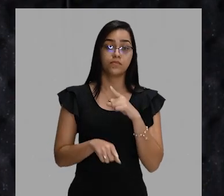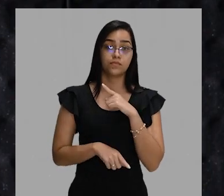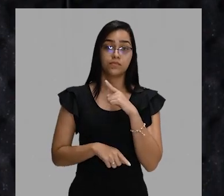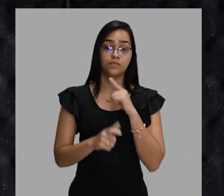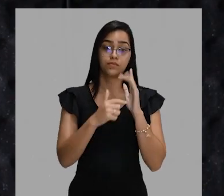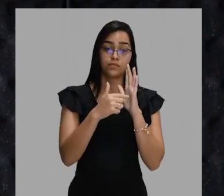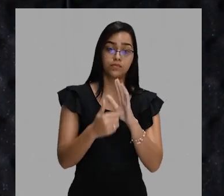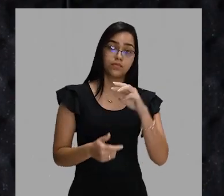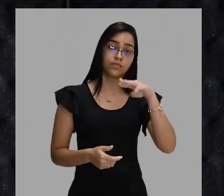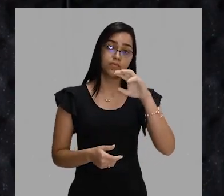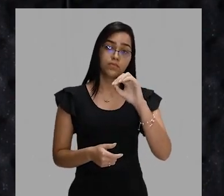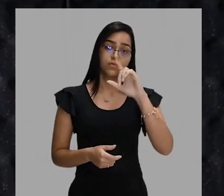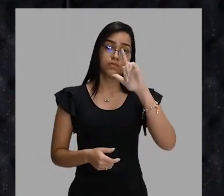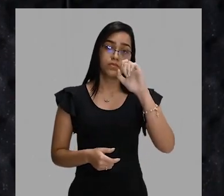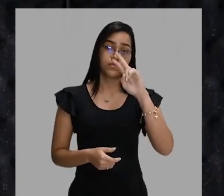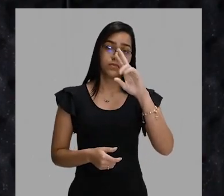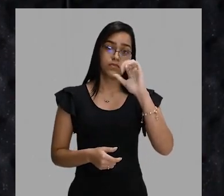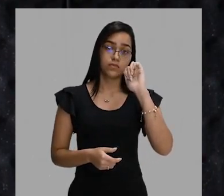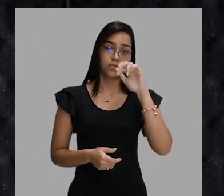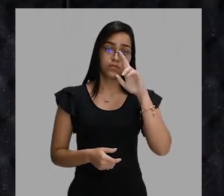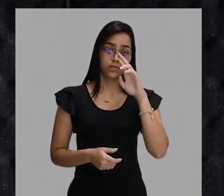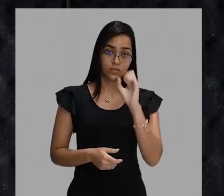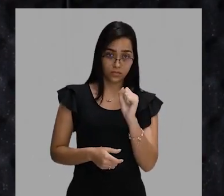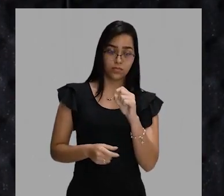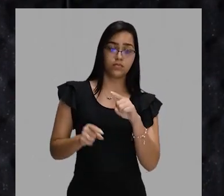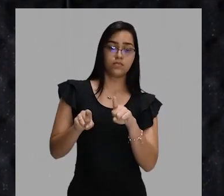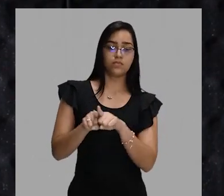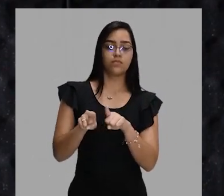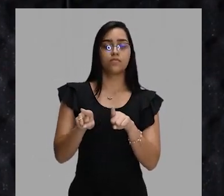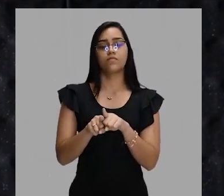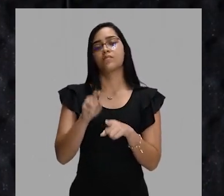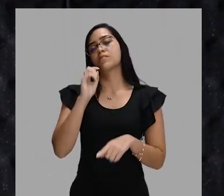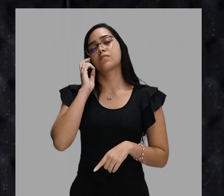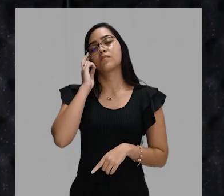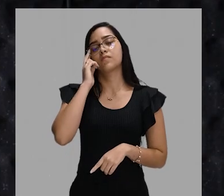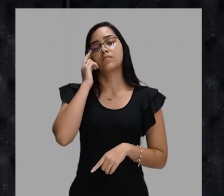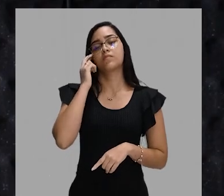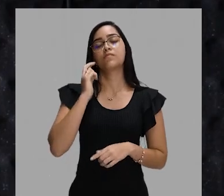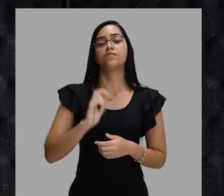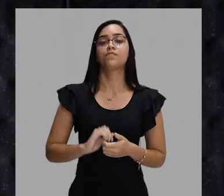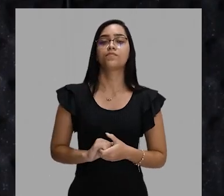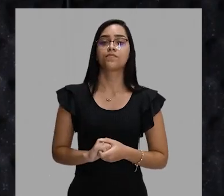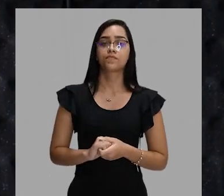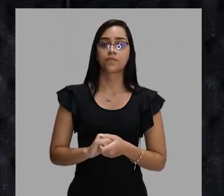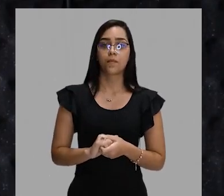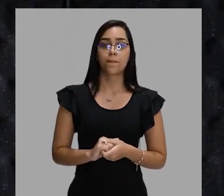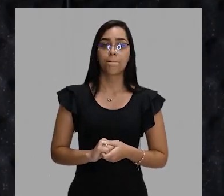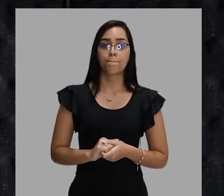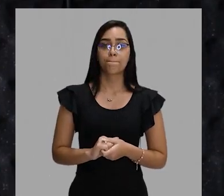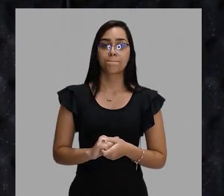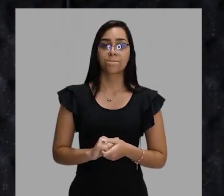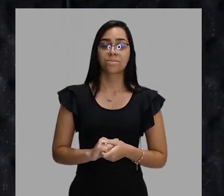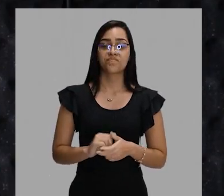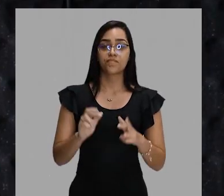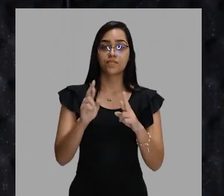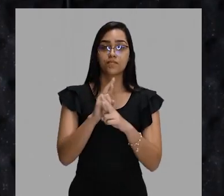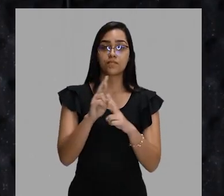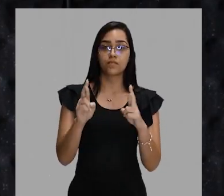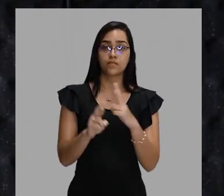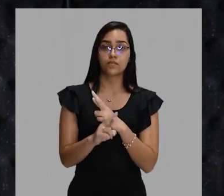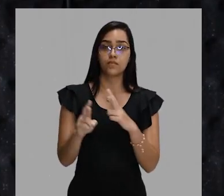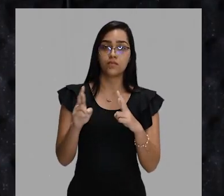Existe também outro tipo de evidência que Charles Darwin que a evolução pode levar em consideração a